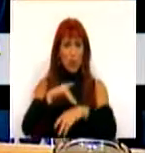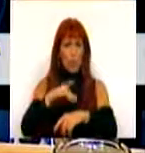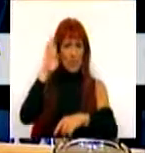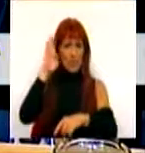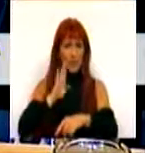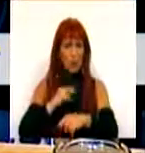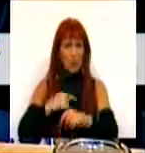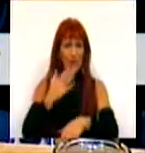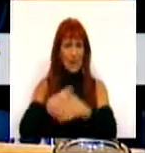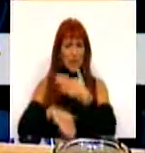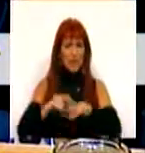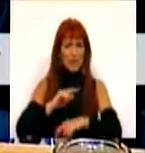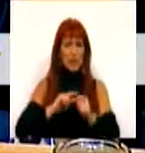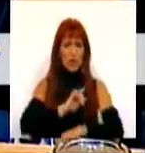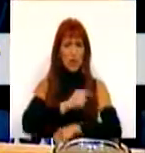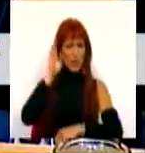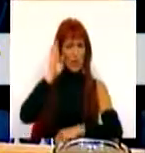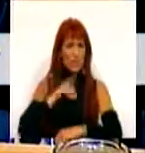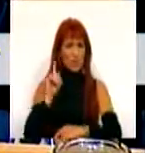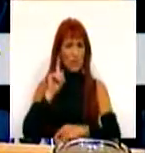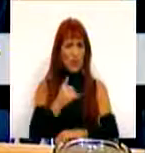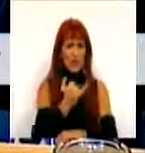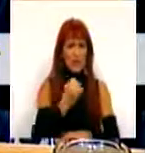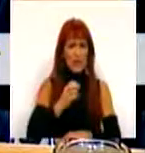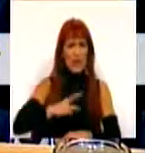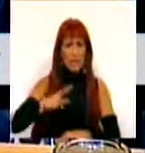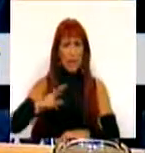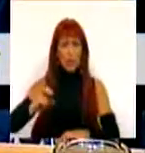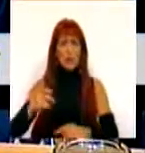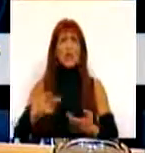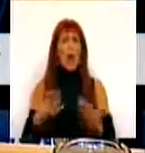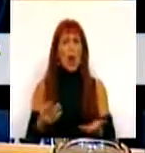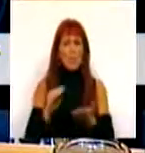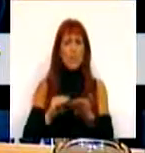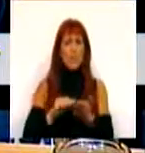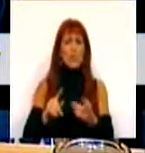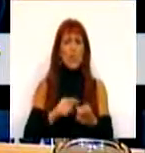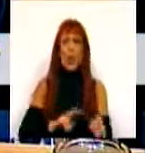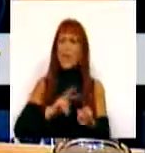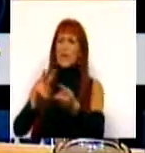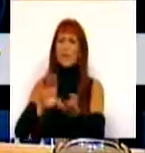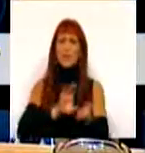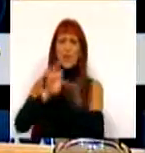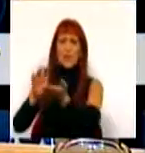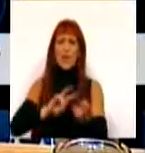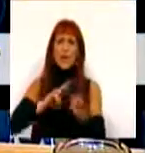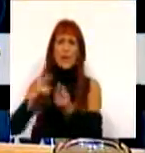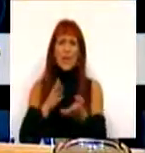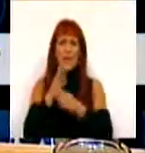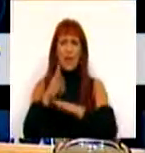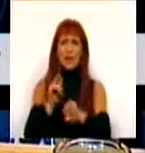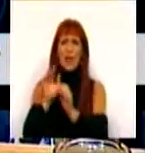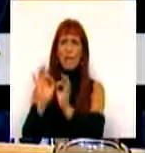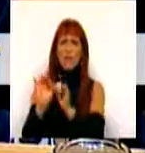militares deficientes das Forças Armadas, no valor de 20 milhões de euros, que passa a estar inscrita como transferência direta a favor